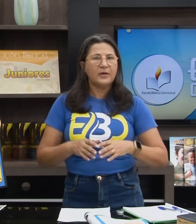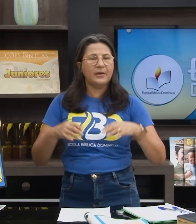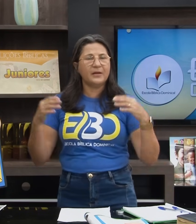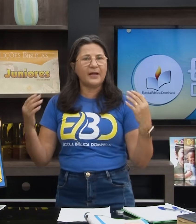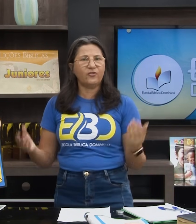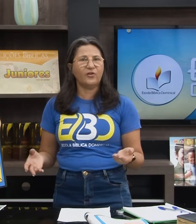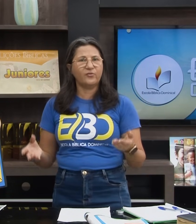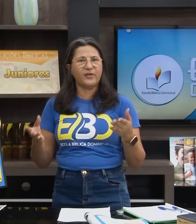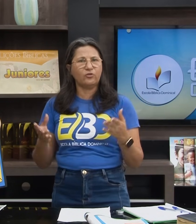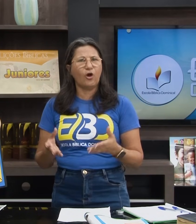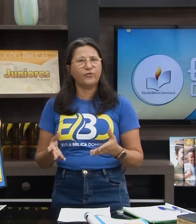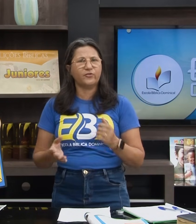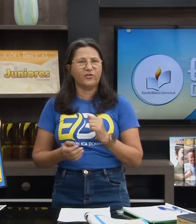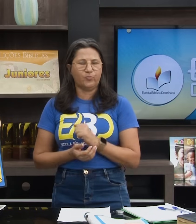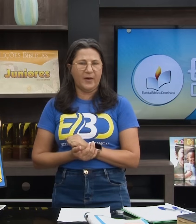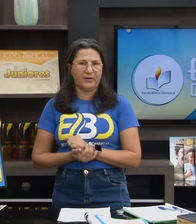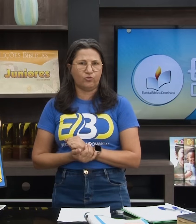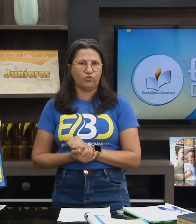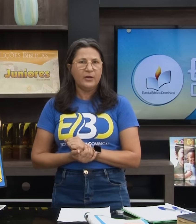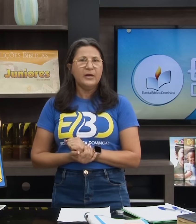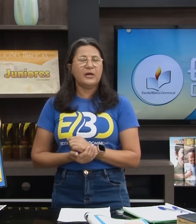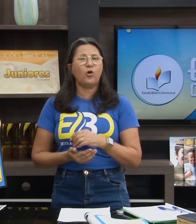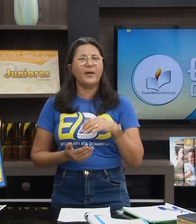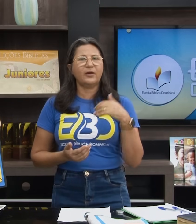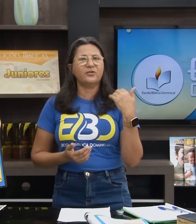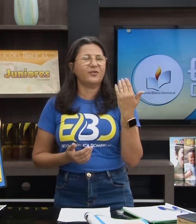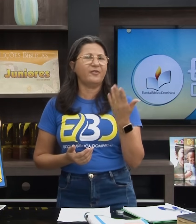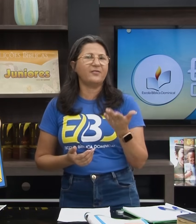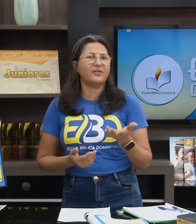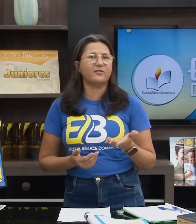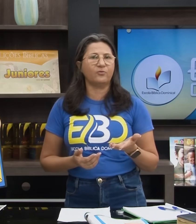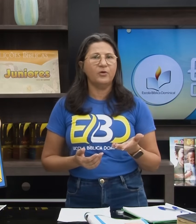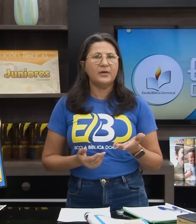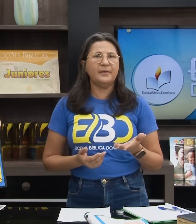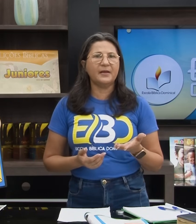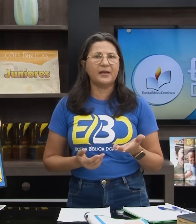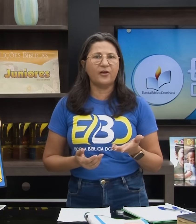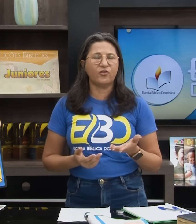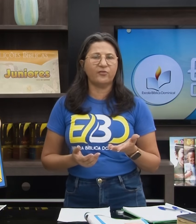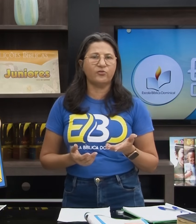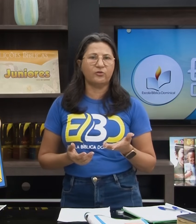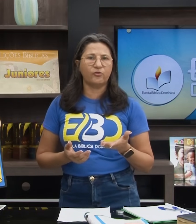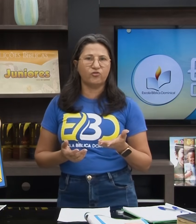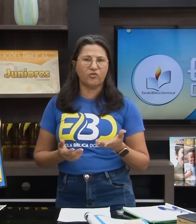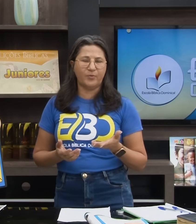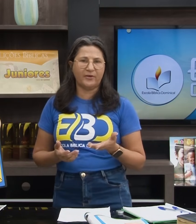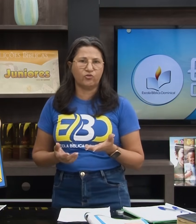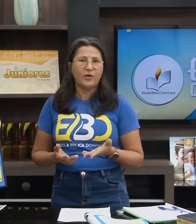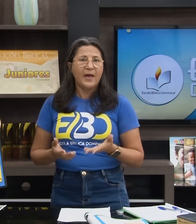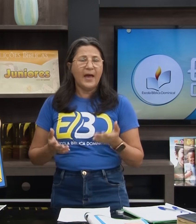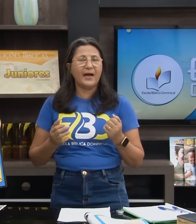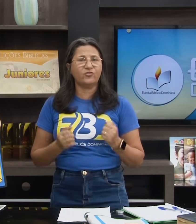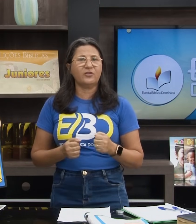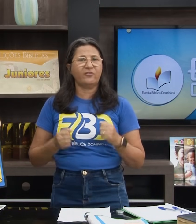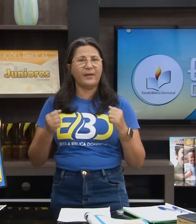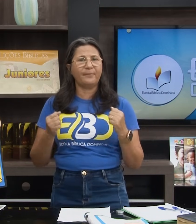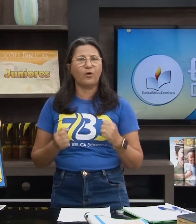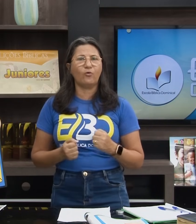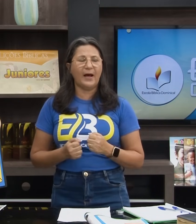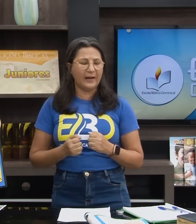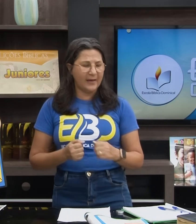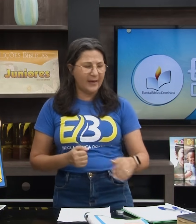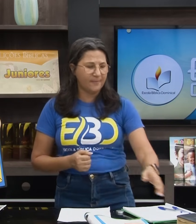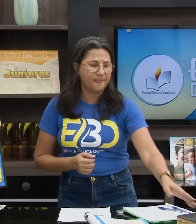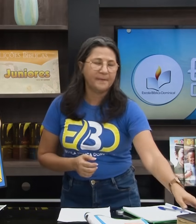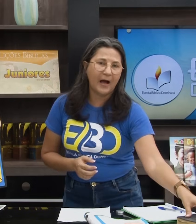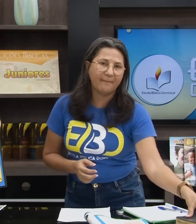Cristo imitar Jesus em todos os aspectos e como é que a gente faz isso imitar Jesus em todos os aspectos é a gente sempre